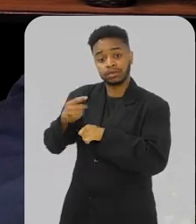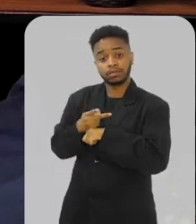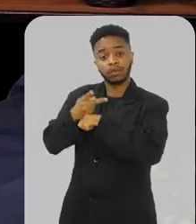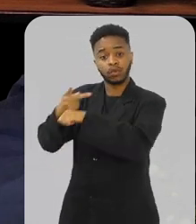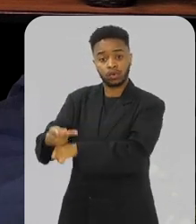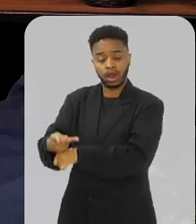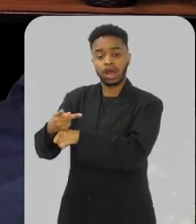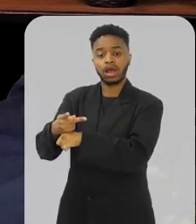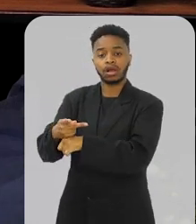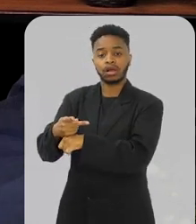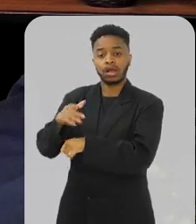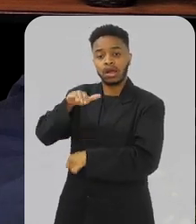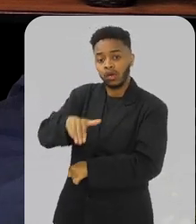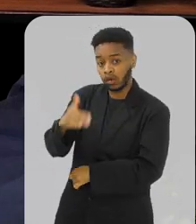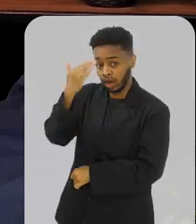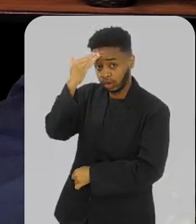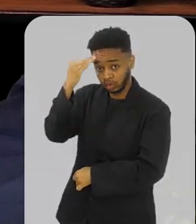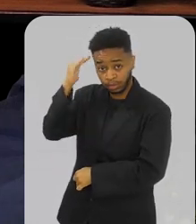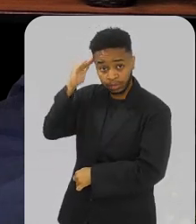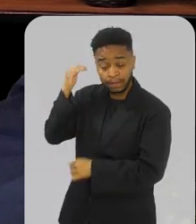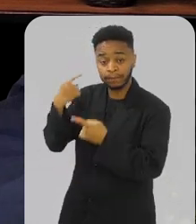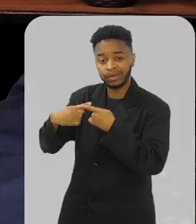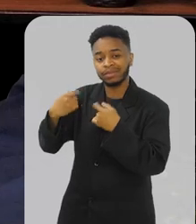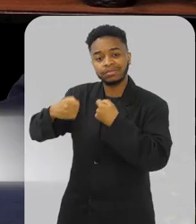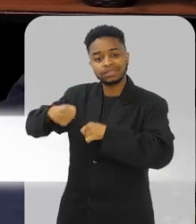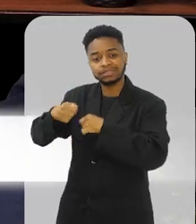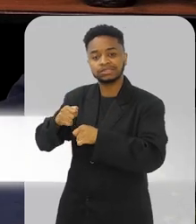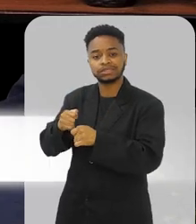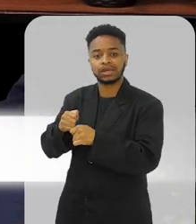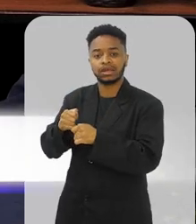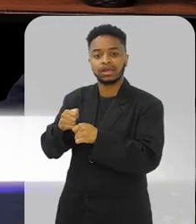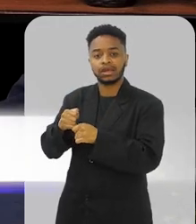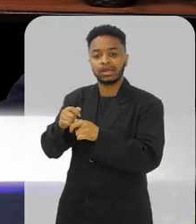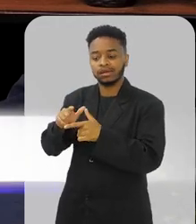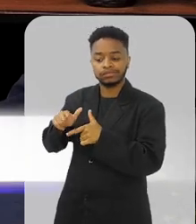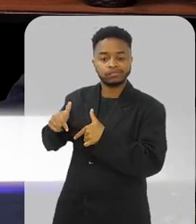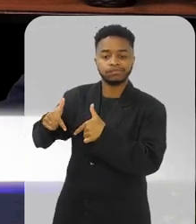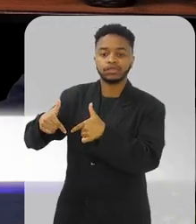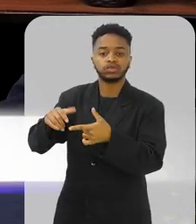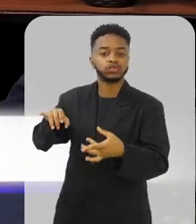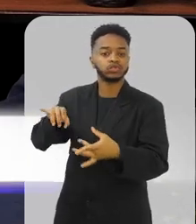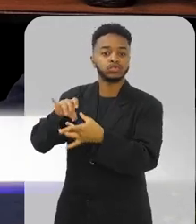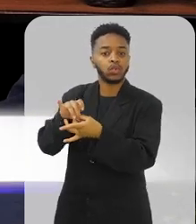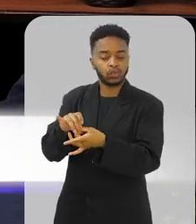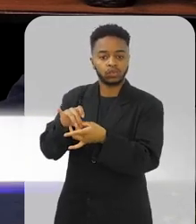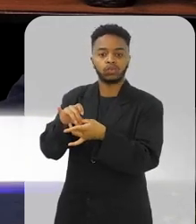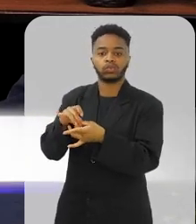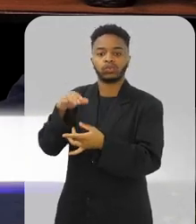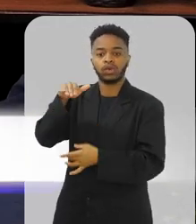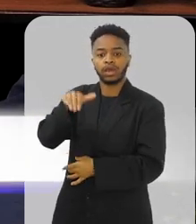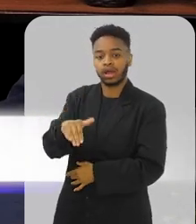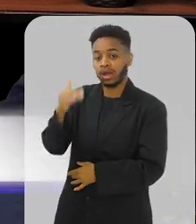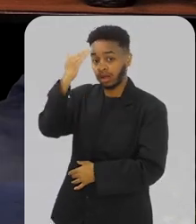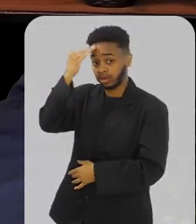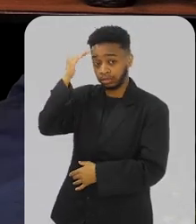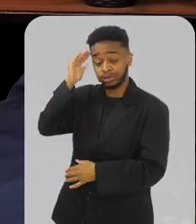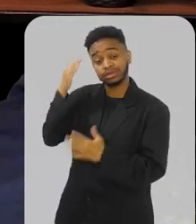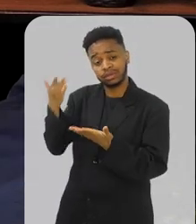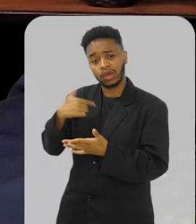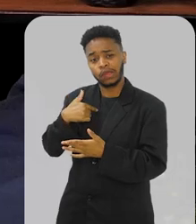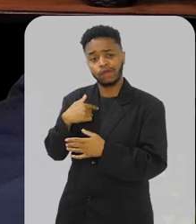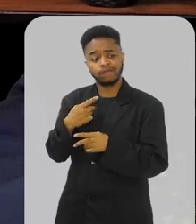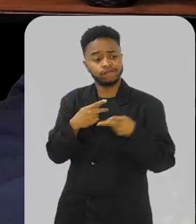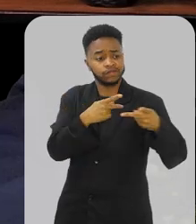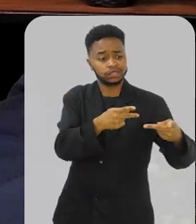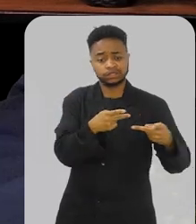tinha necessidade de ser iniciada no candomblé. E aí começou a minha saga. Vai